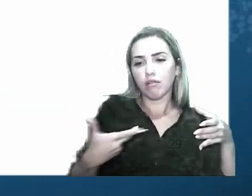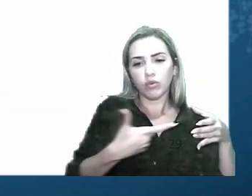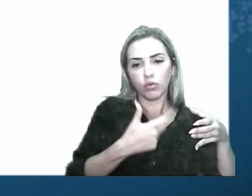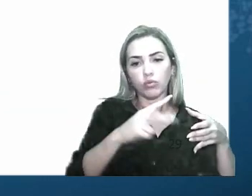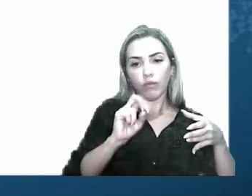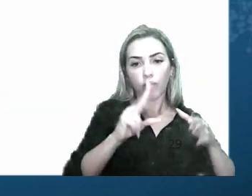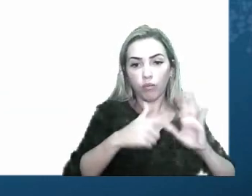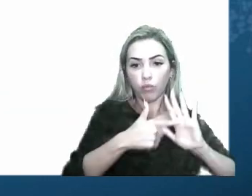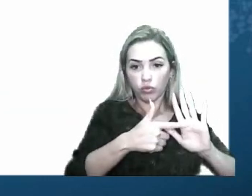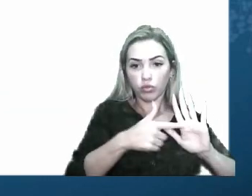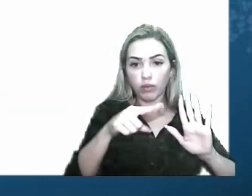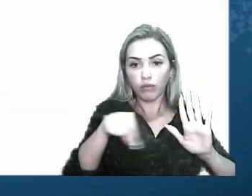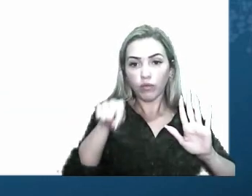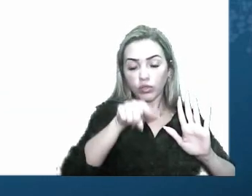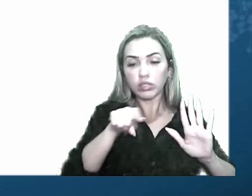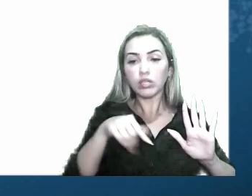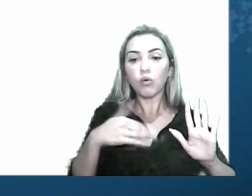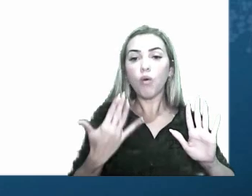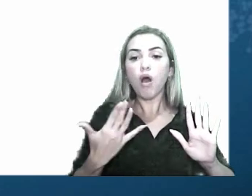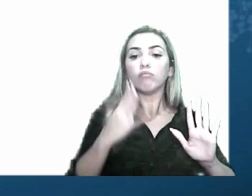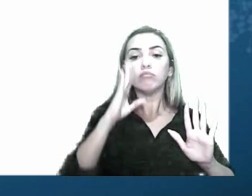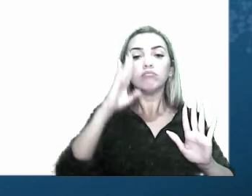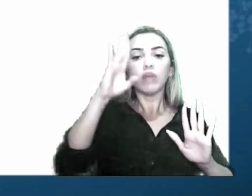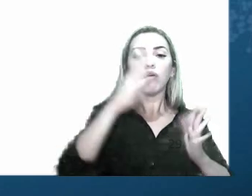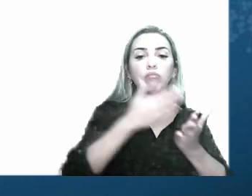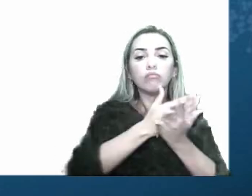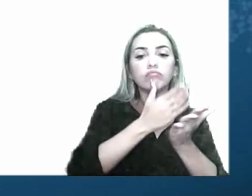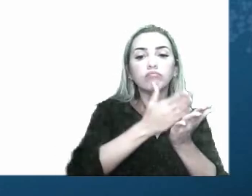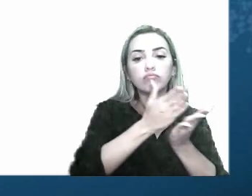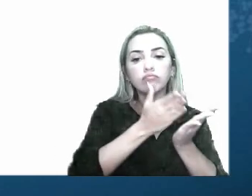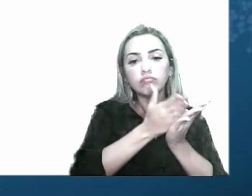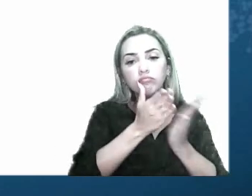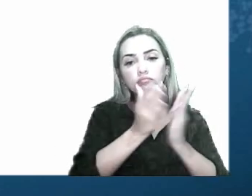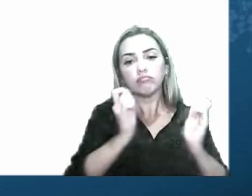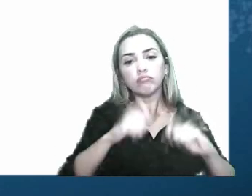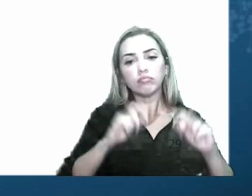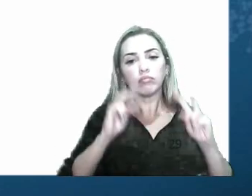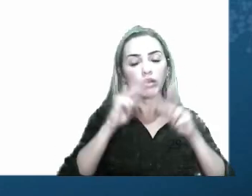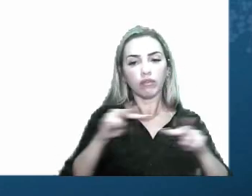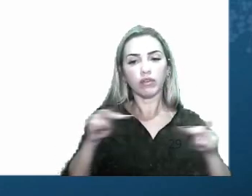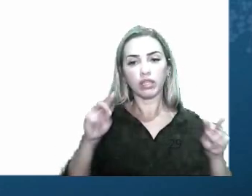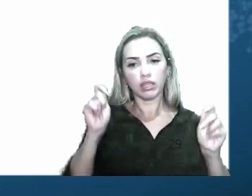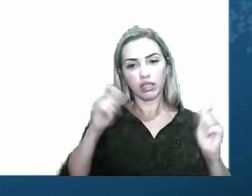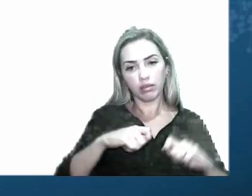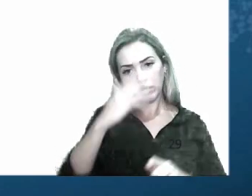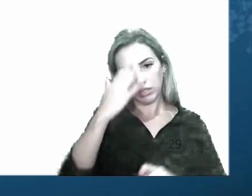aqui apenas os vetores. Aqui normalmente você vê